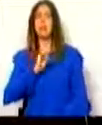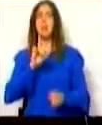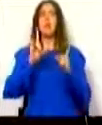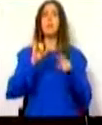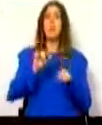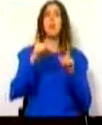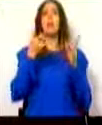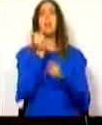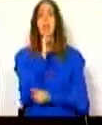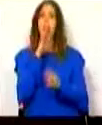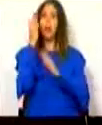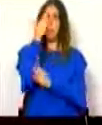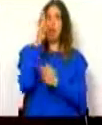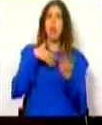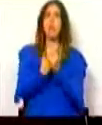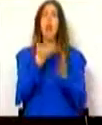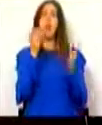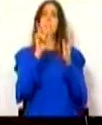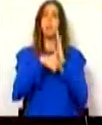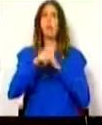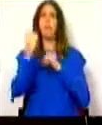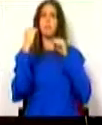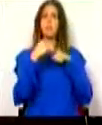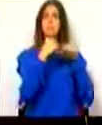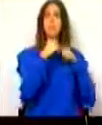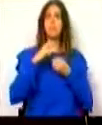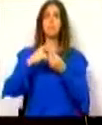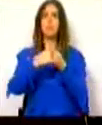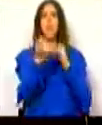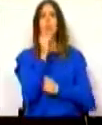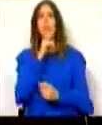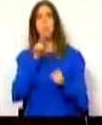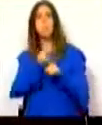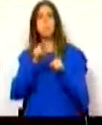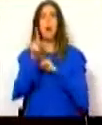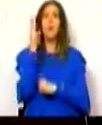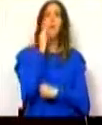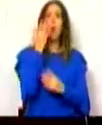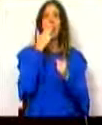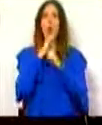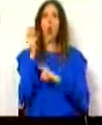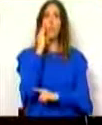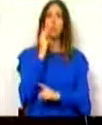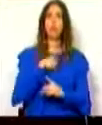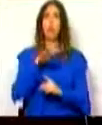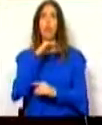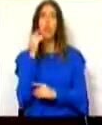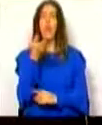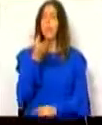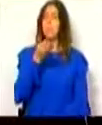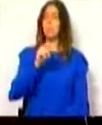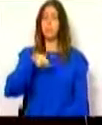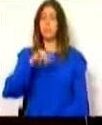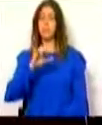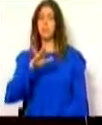a capacitação de projetos e parcerias que desenvolvam políticas museológicas, como é o caso do Museu da Resistência em Peniche.